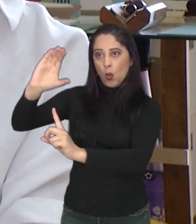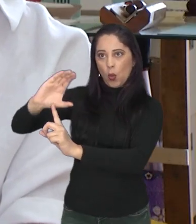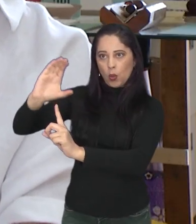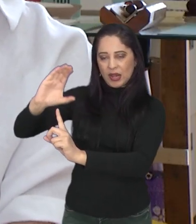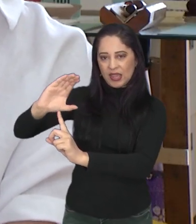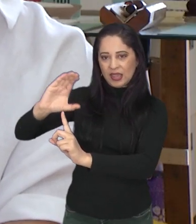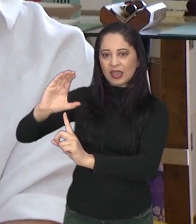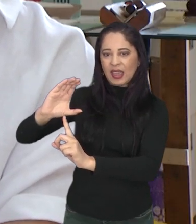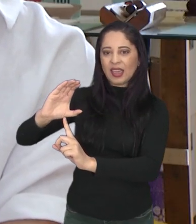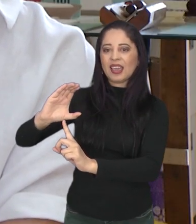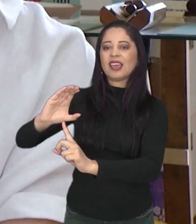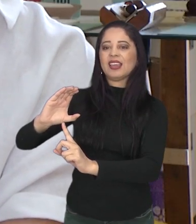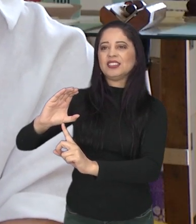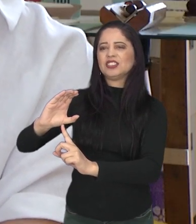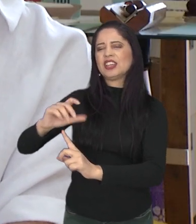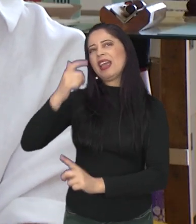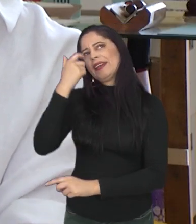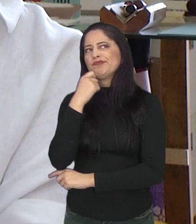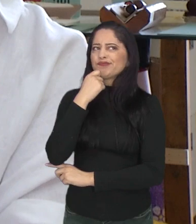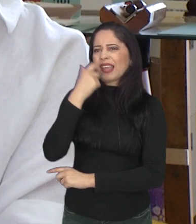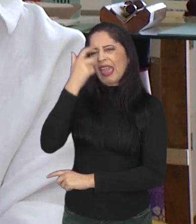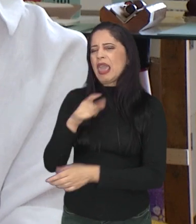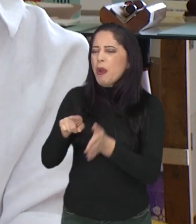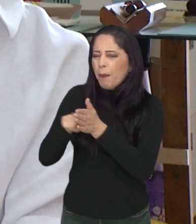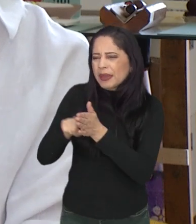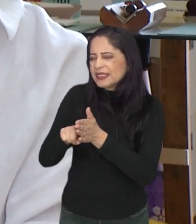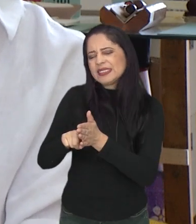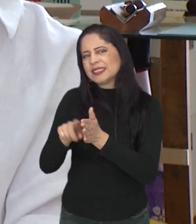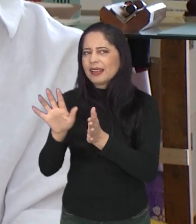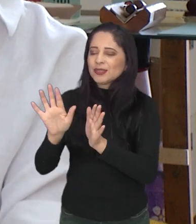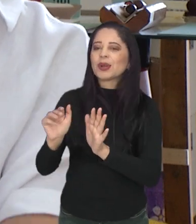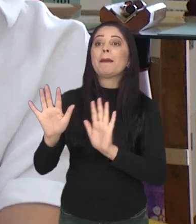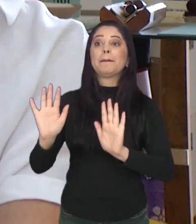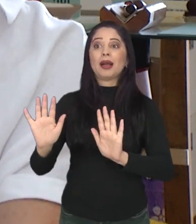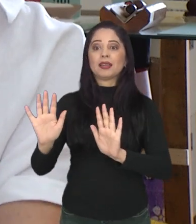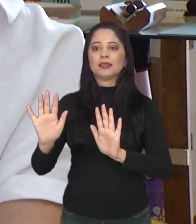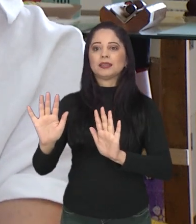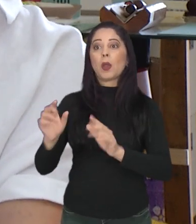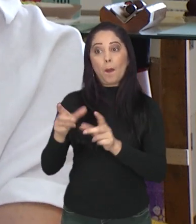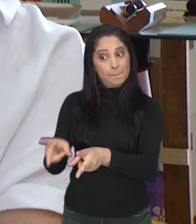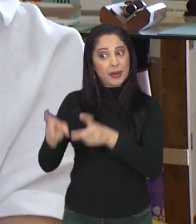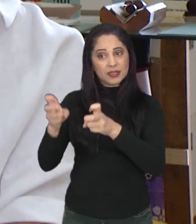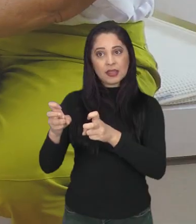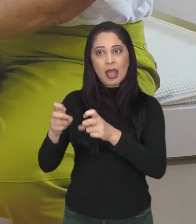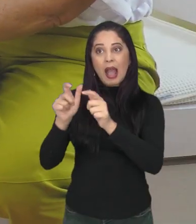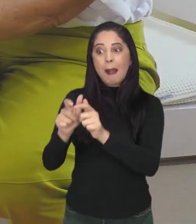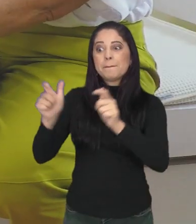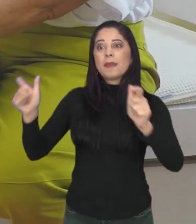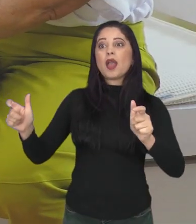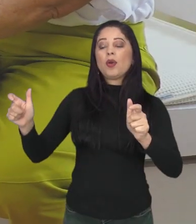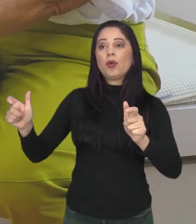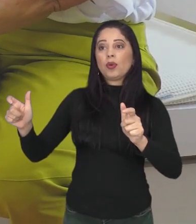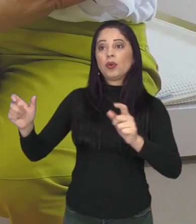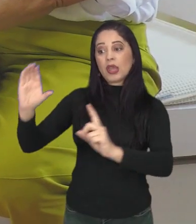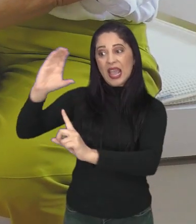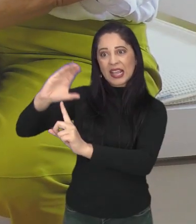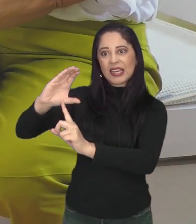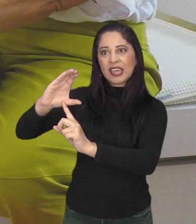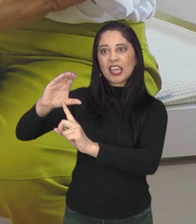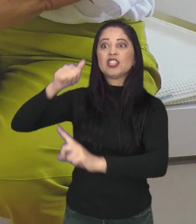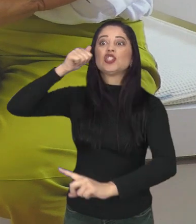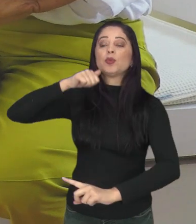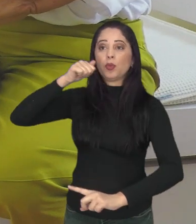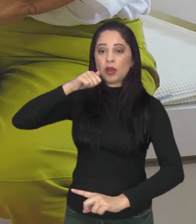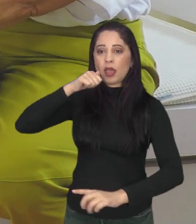meu público assim eu não faço muitas essas pesquisas apuradas né assim eu tenho um público a maioria são mulheres